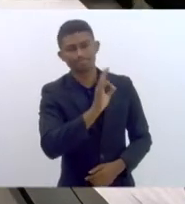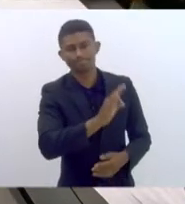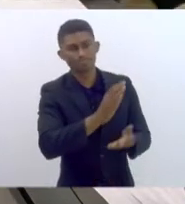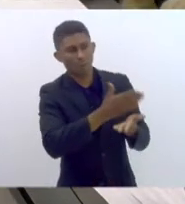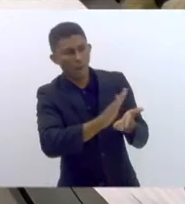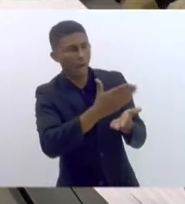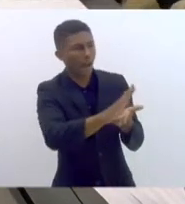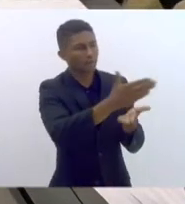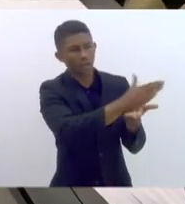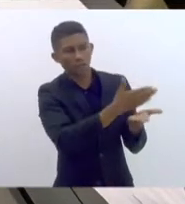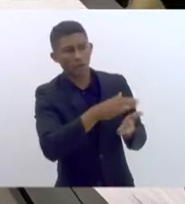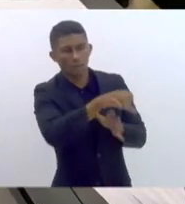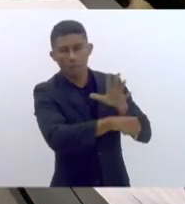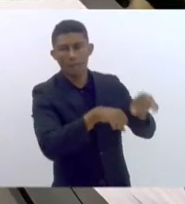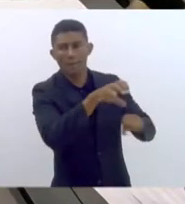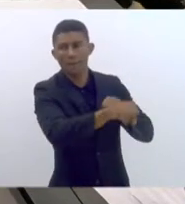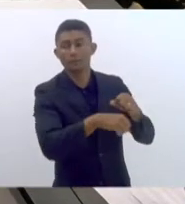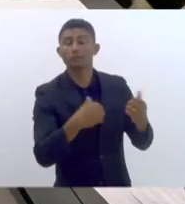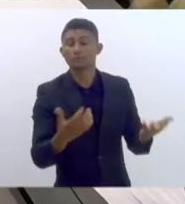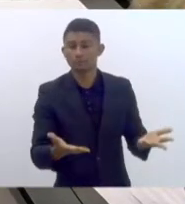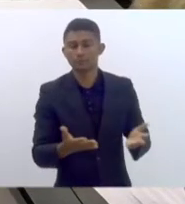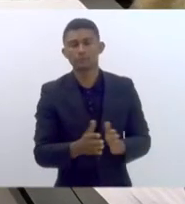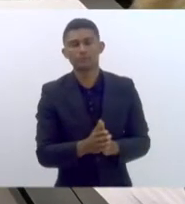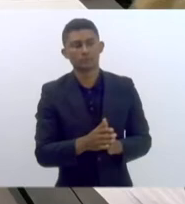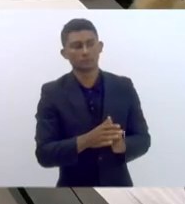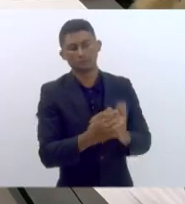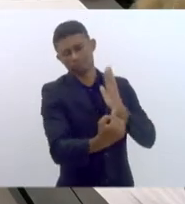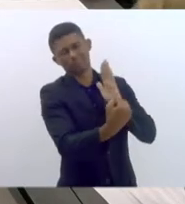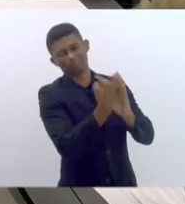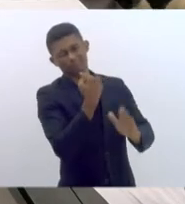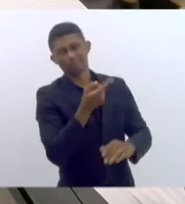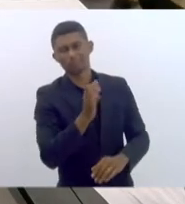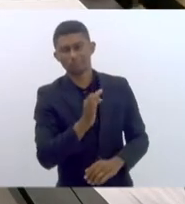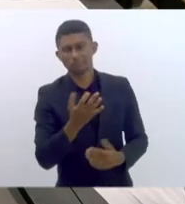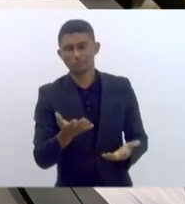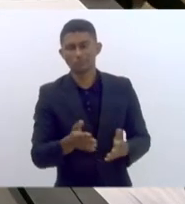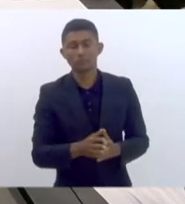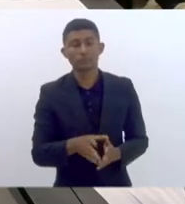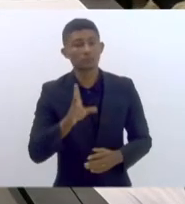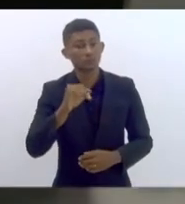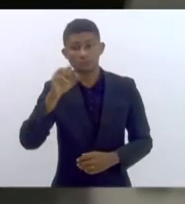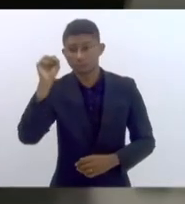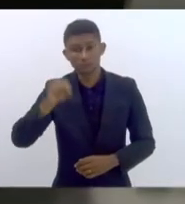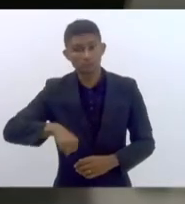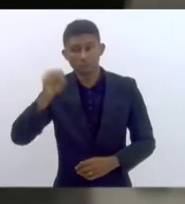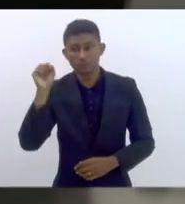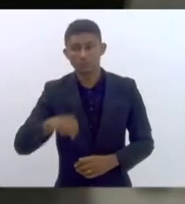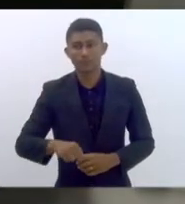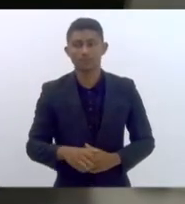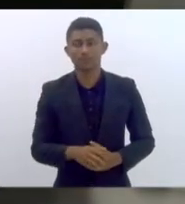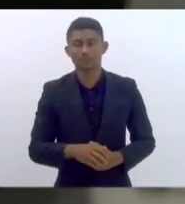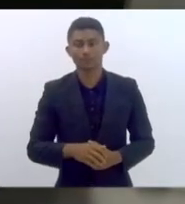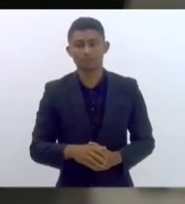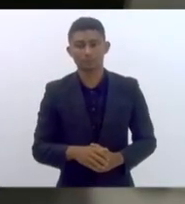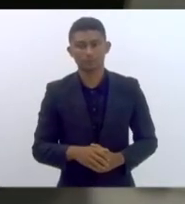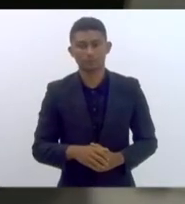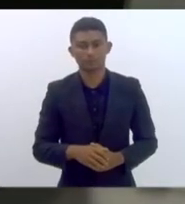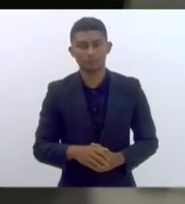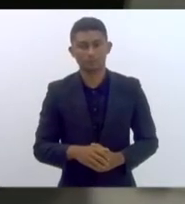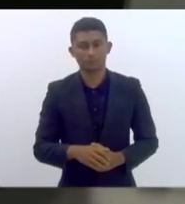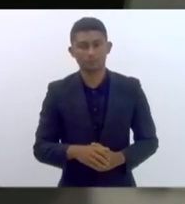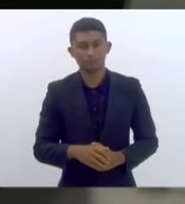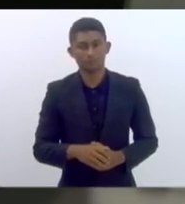arrestos, mas aqui na pergunta, né, como caso afirmativo, a gente fala que é o colaborou para o